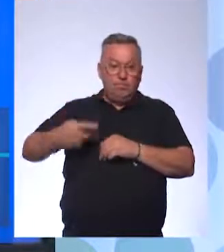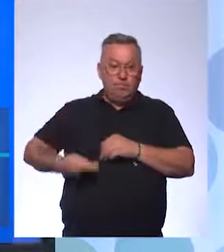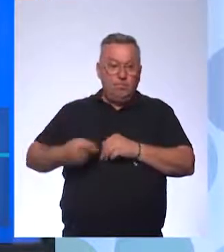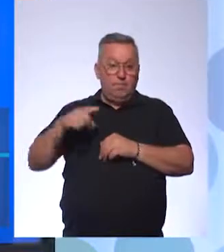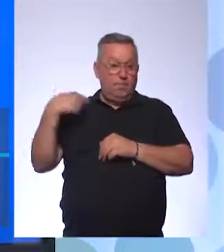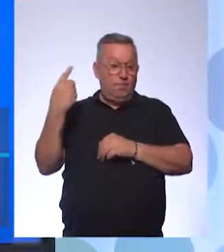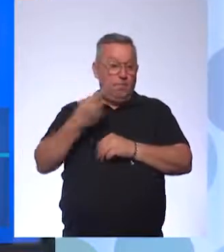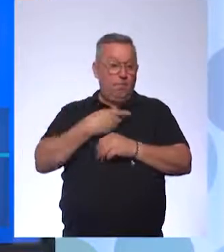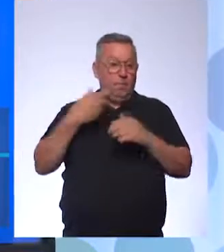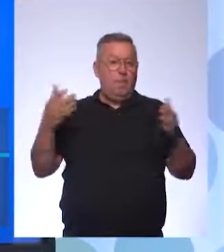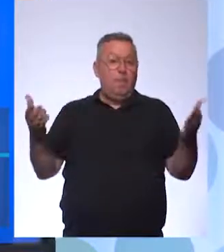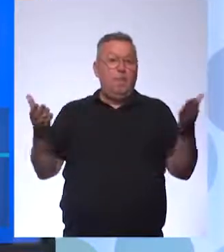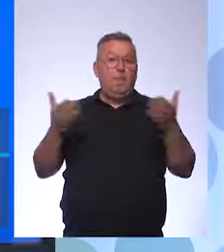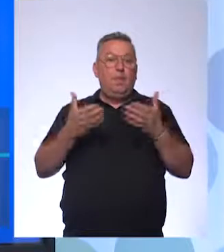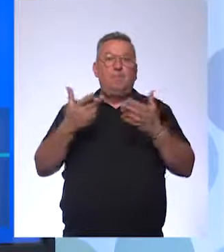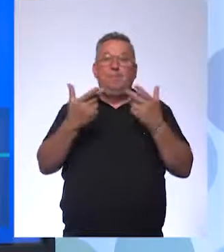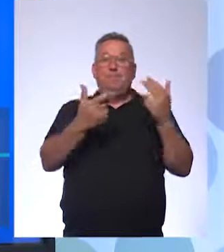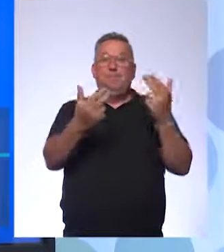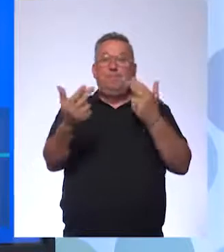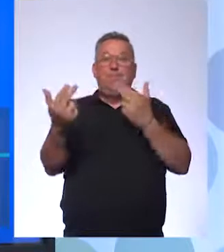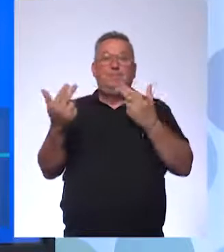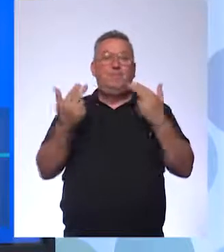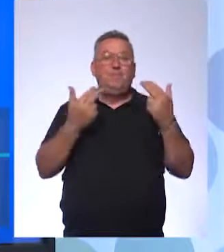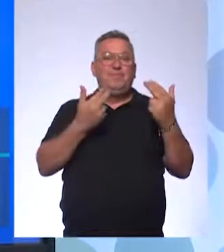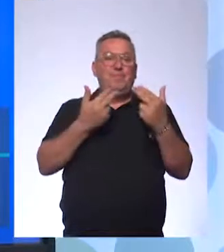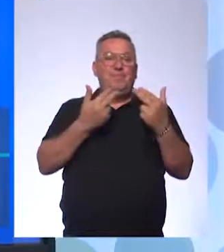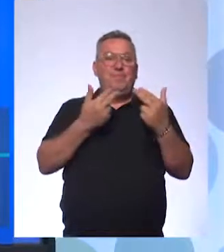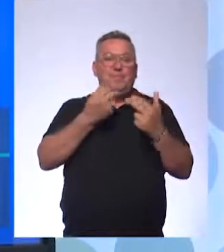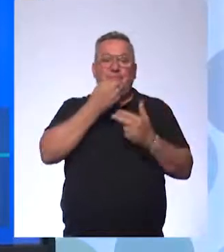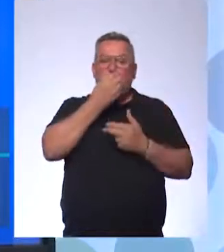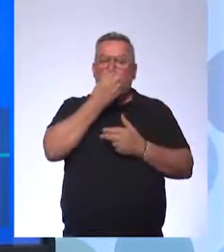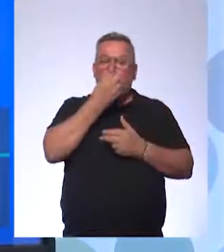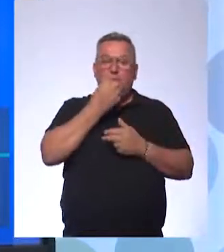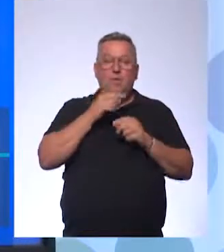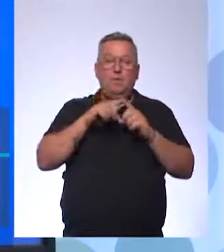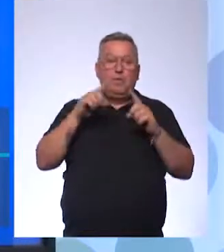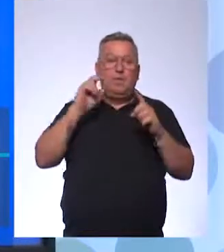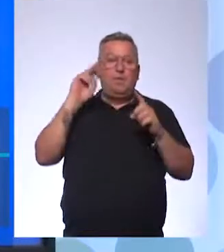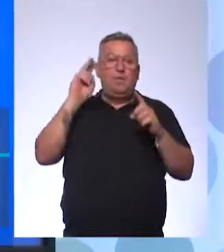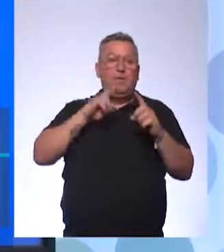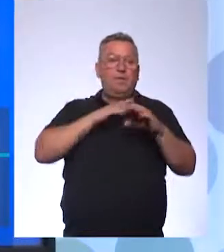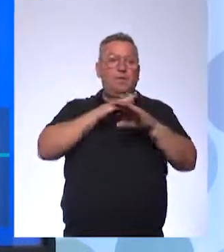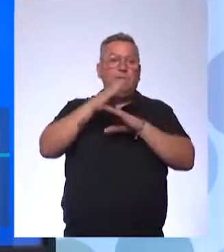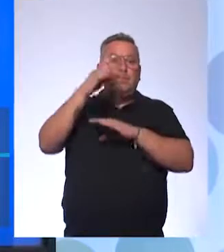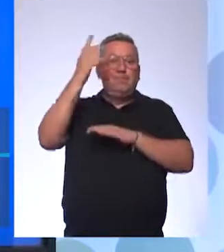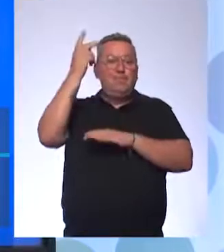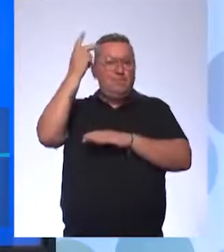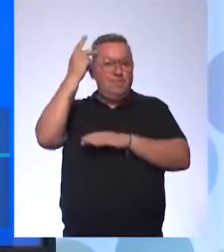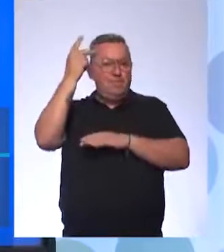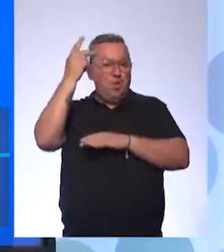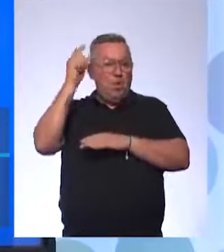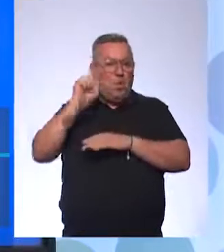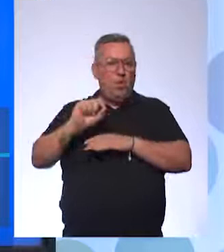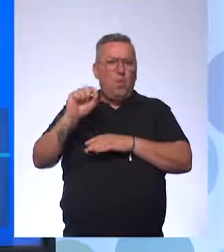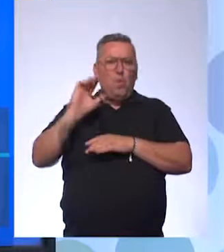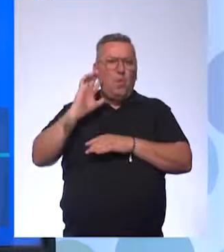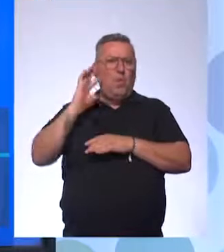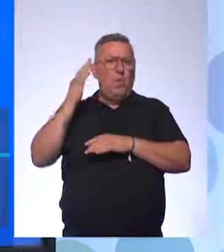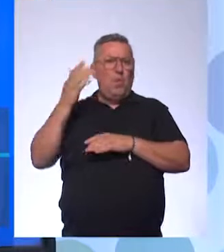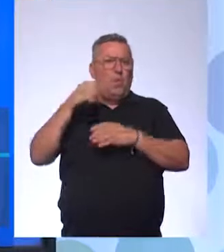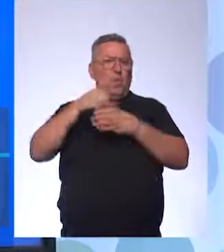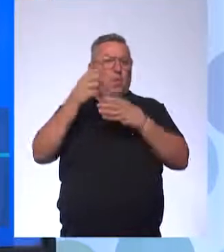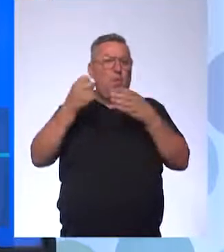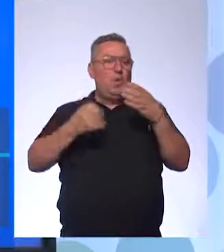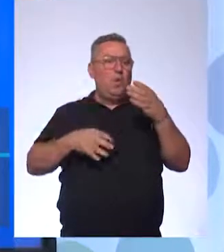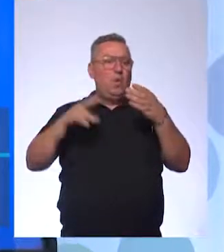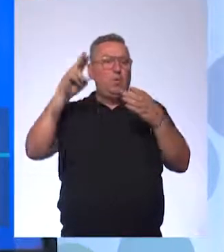nós somos semelhantes, ok? Mas vamos vir para São Paulo agora. O que, né, de conteúdo